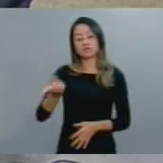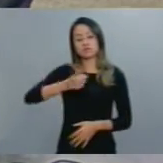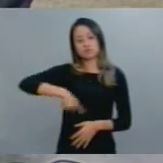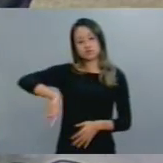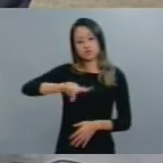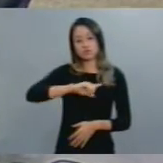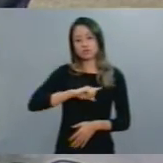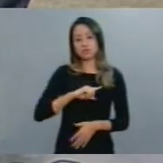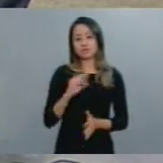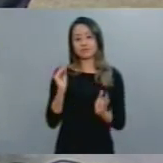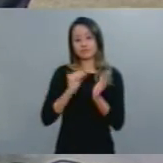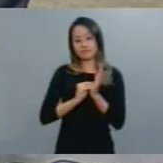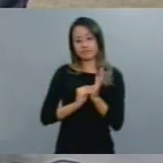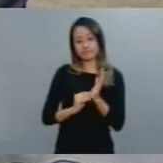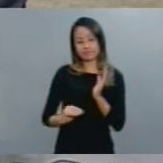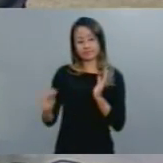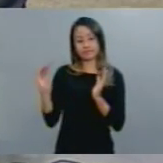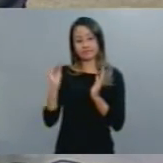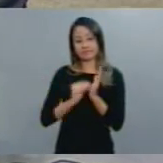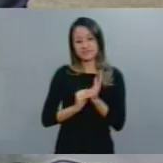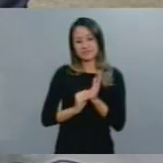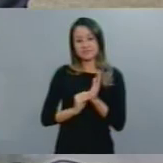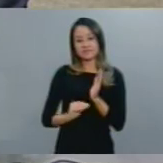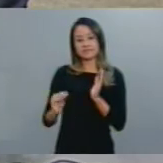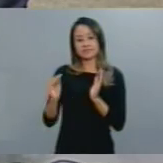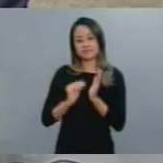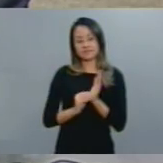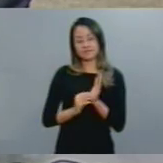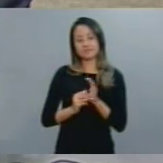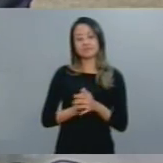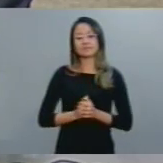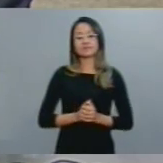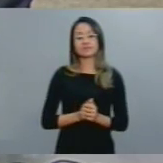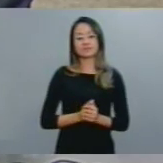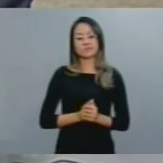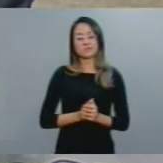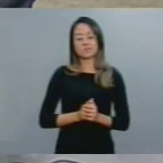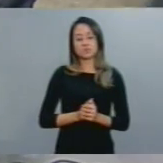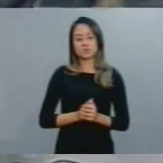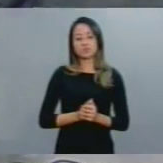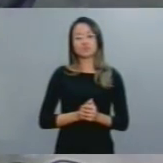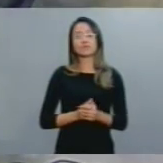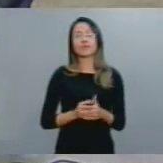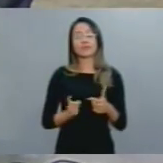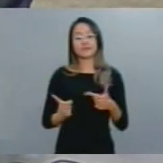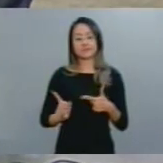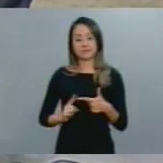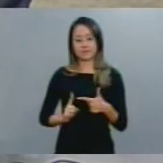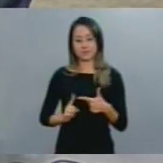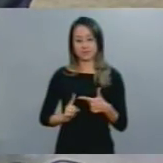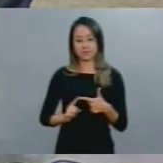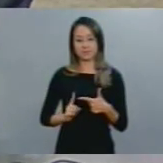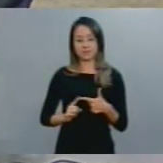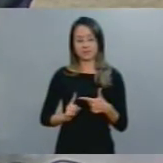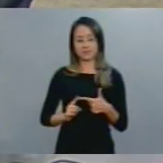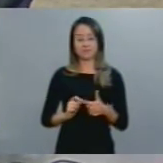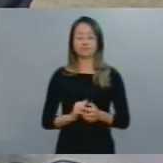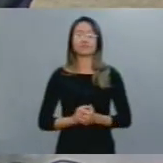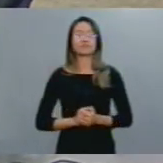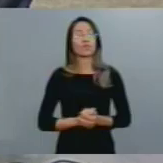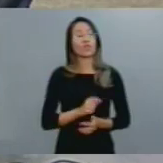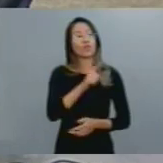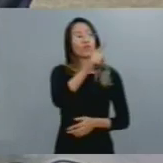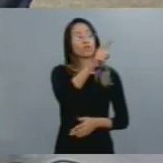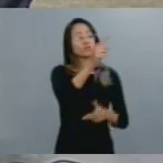basicamente órfãos, de um modo geral, de estadistas. Segundo, e de um projeto. E de um projeto. Segundo, Vossa Excelência